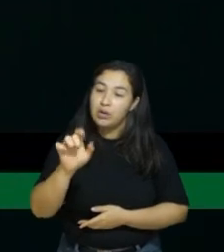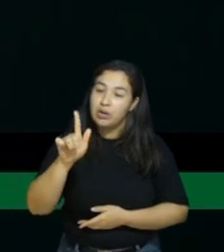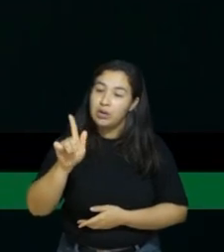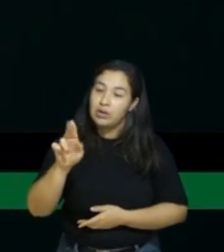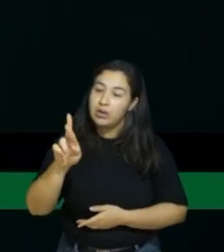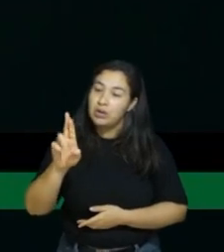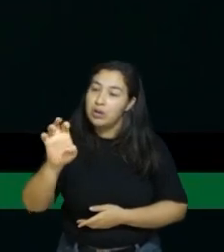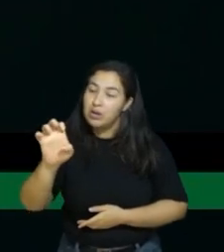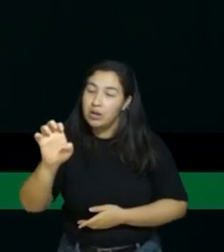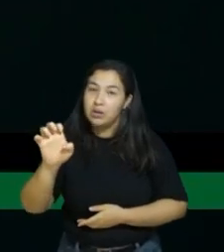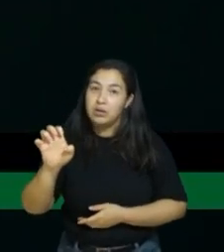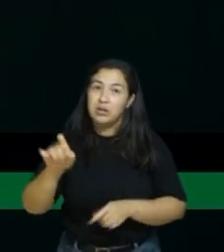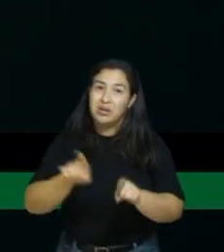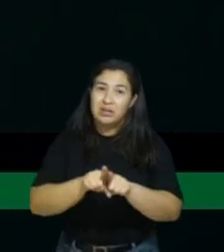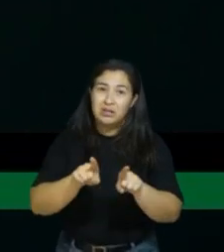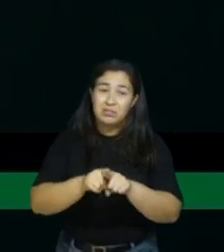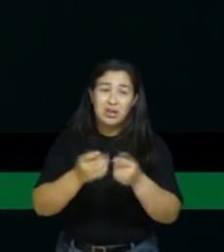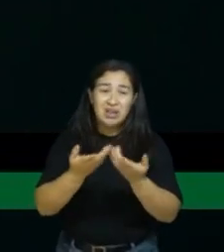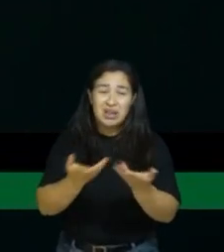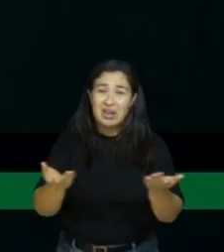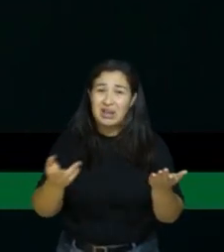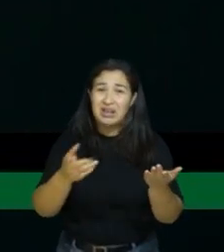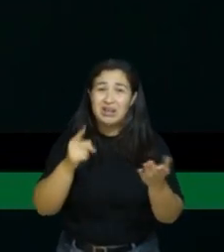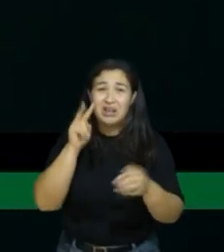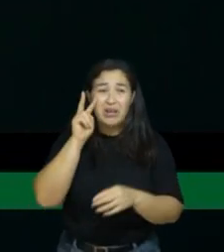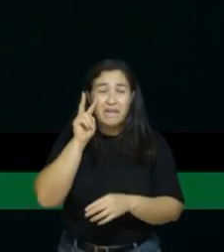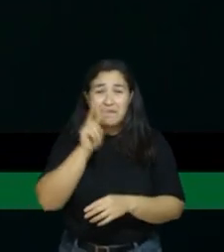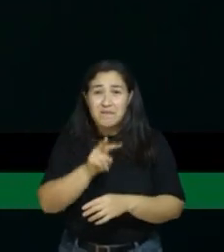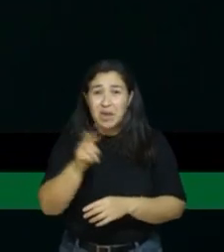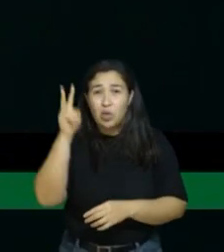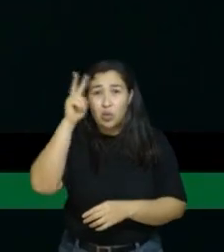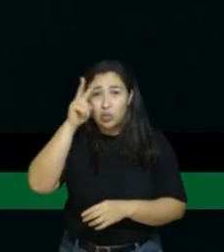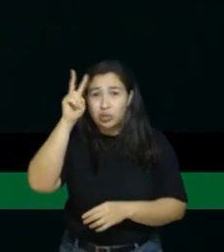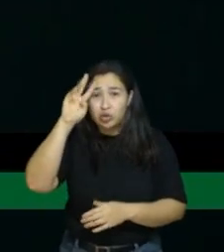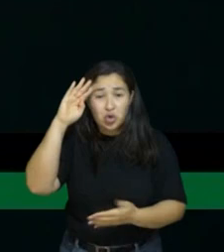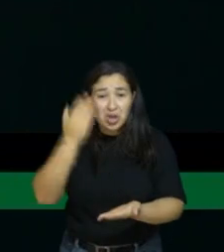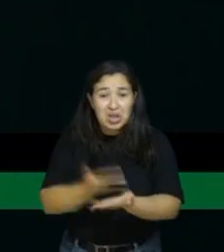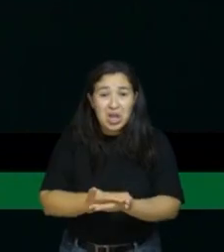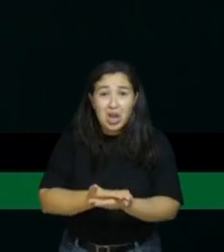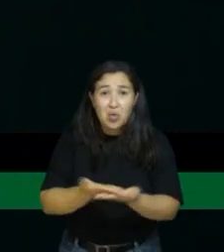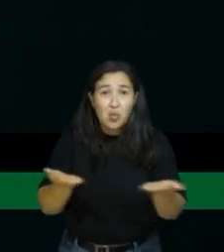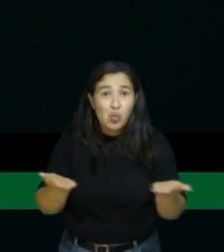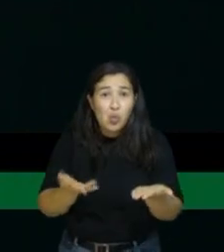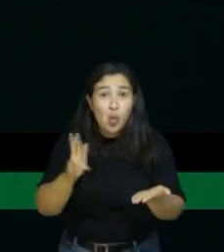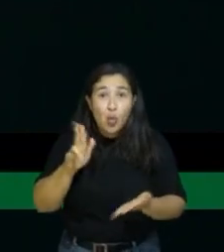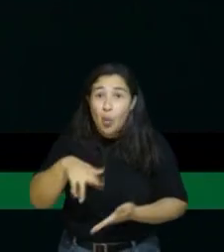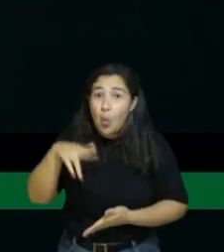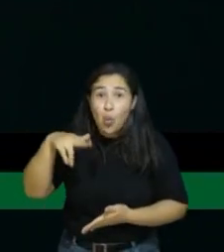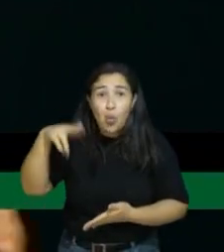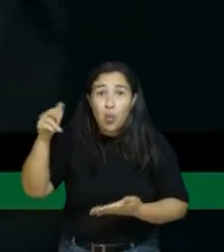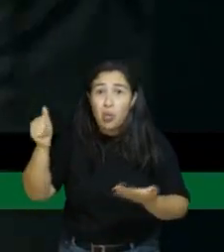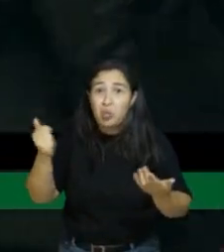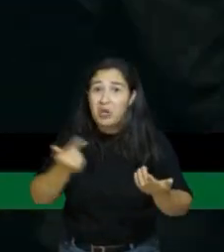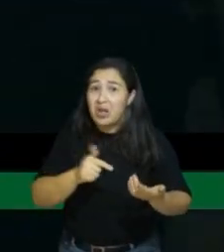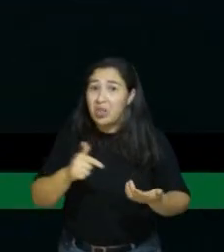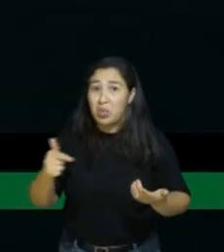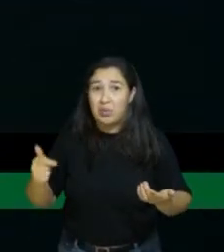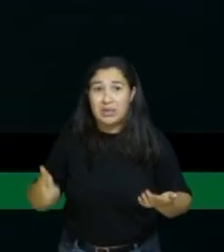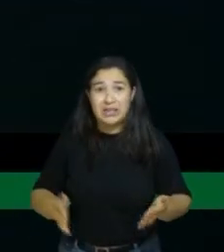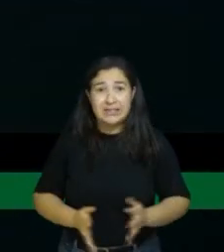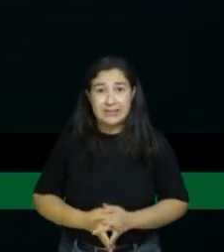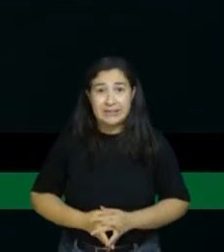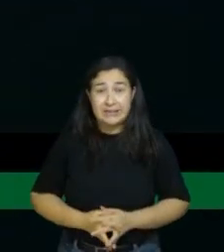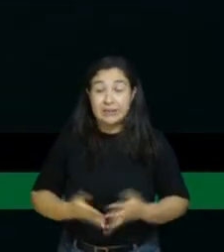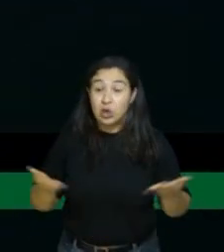enxurrada nunca Vista na história climática daquele estado hoje